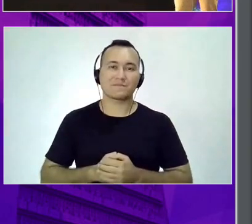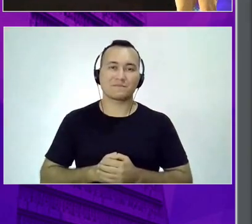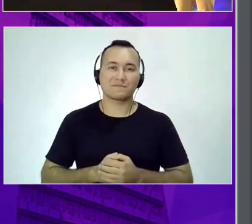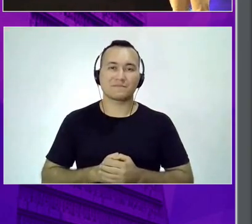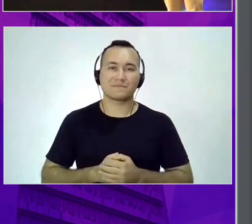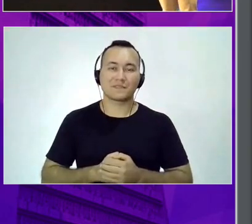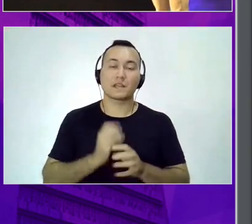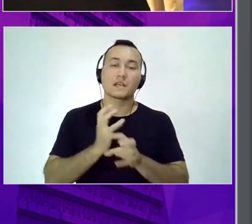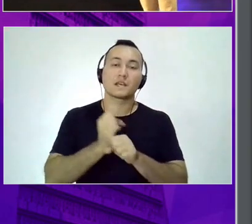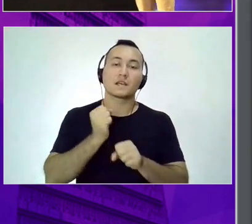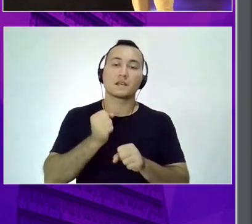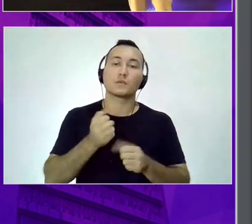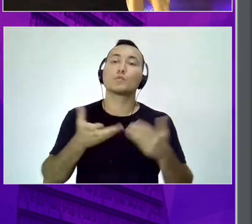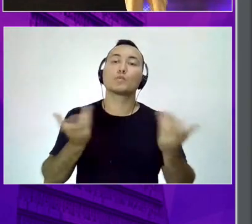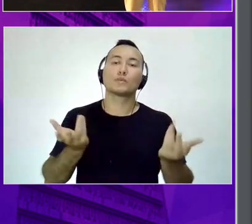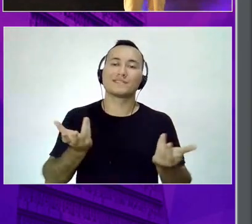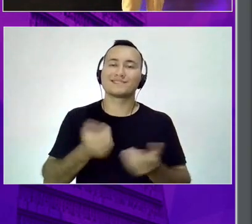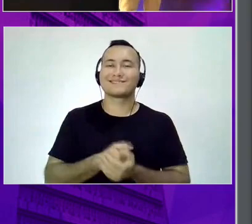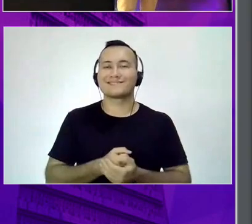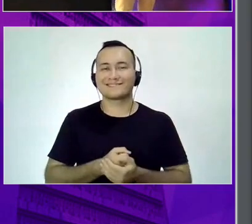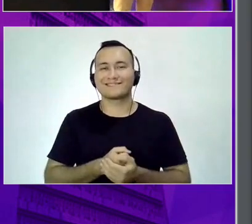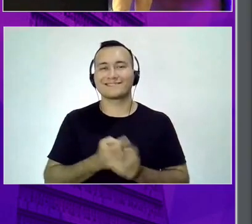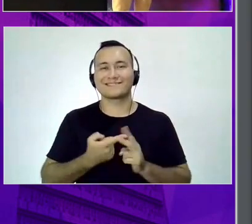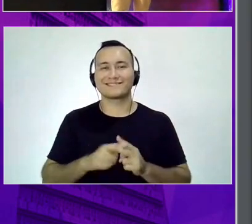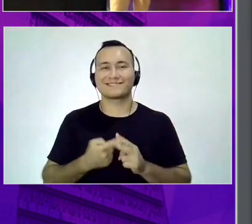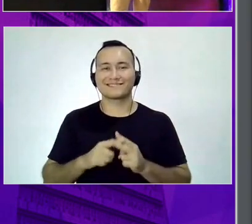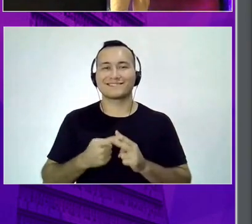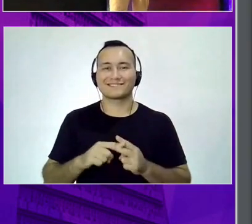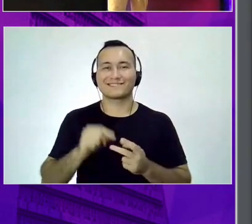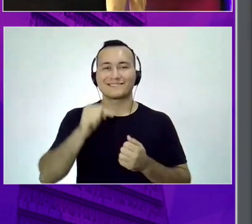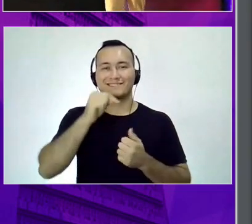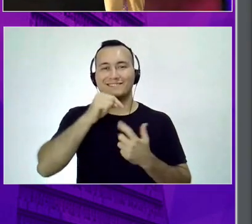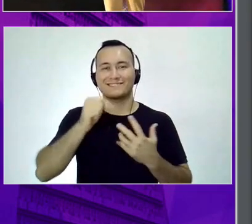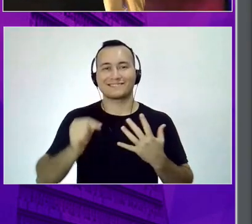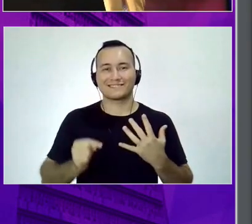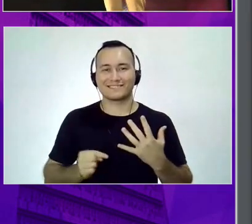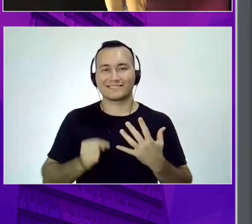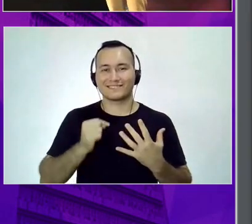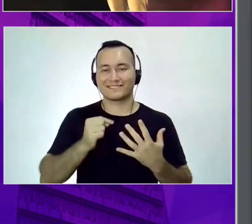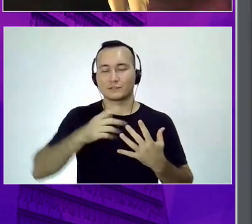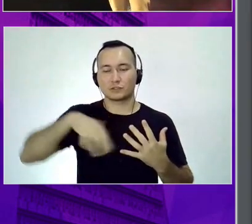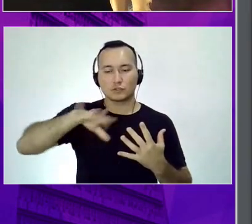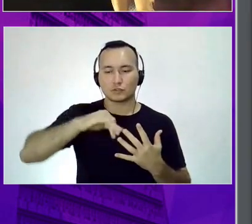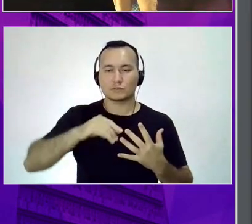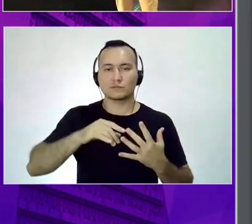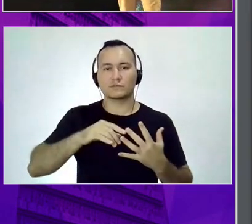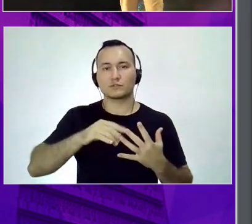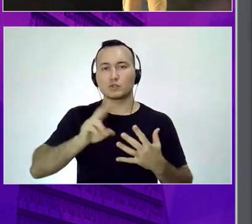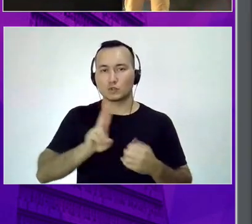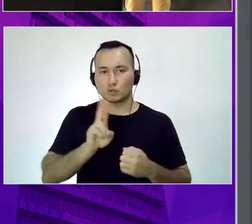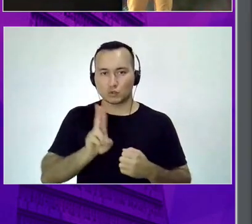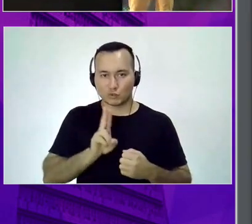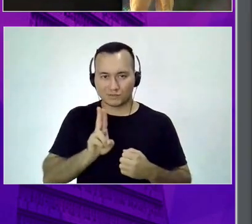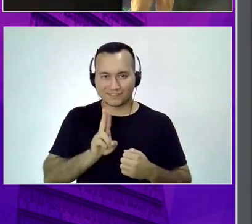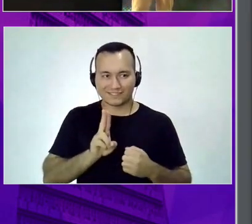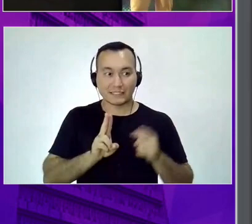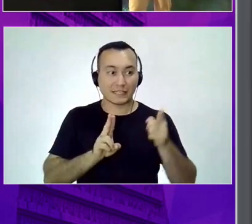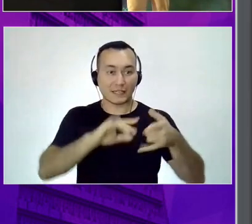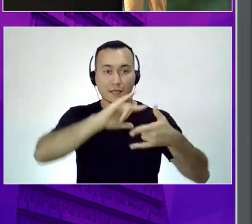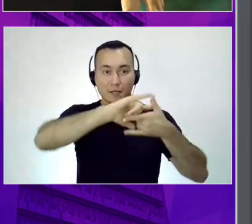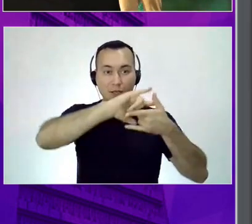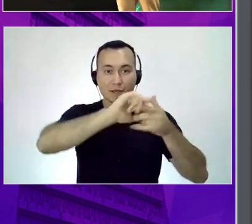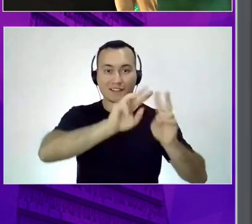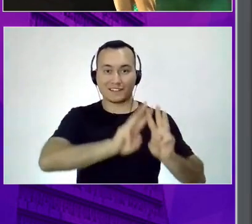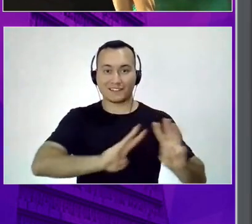se tornou um case ali na Microsoft. Se vocês entrarem no site da Microsoft, vai estar lá contando um pouco da nossa história.